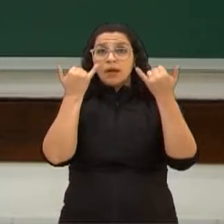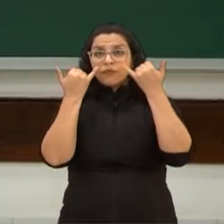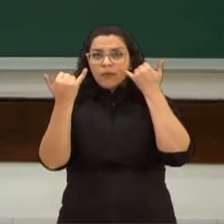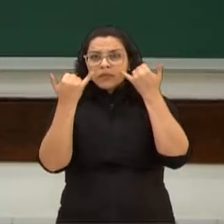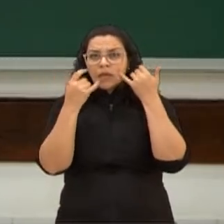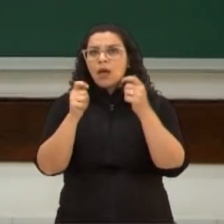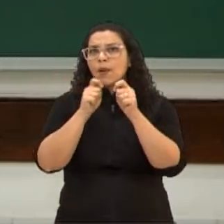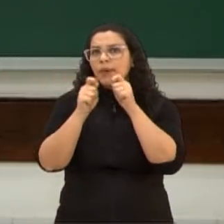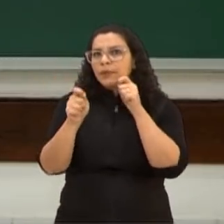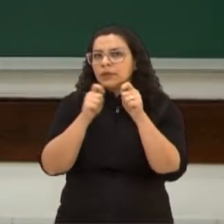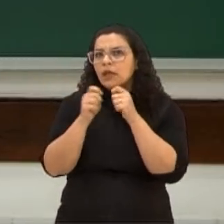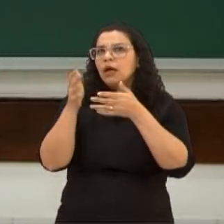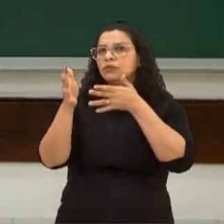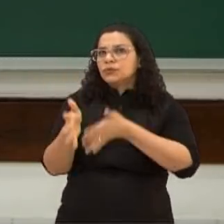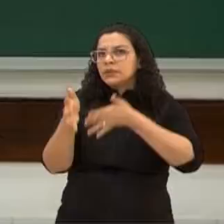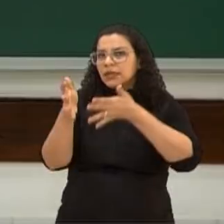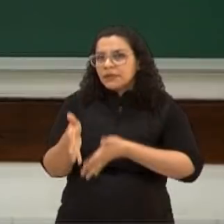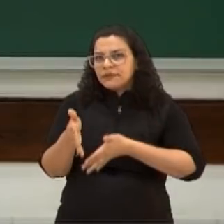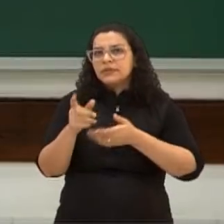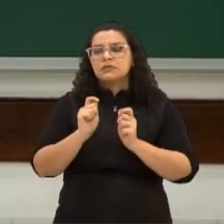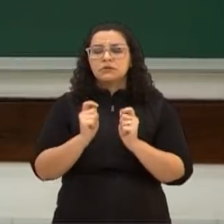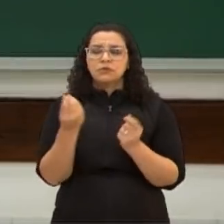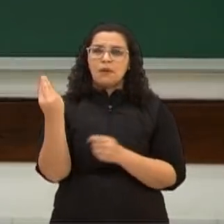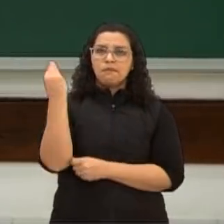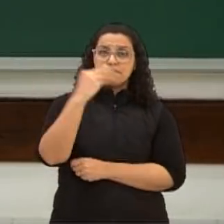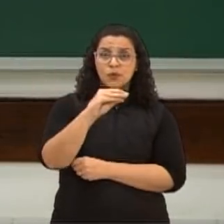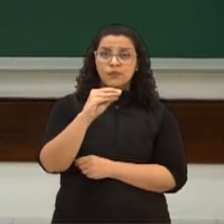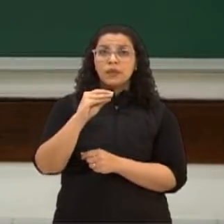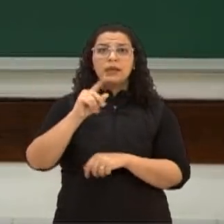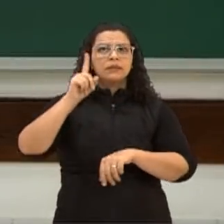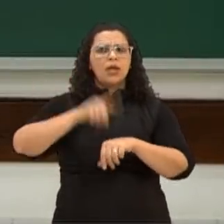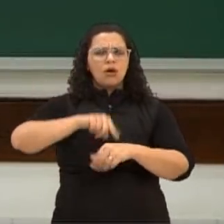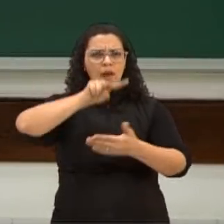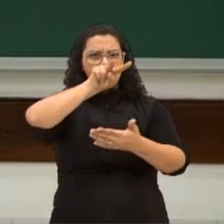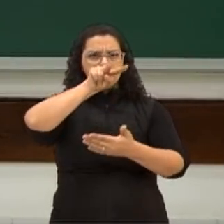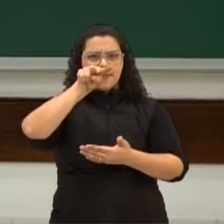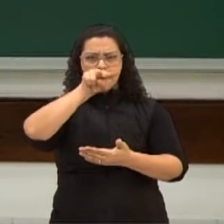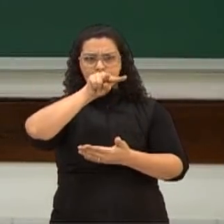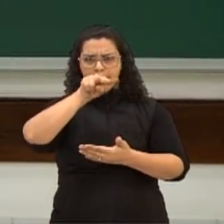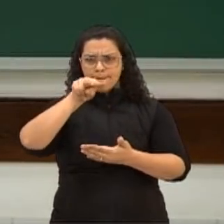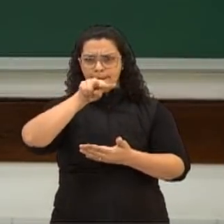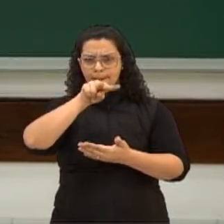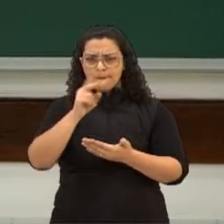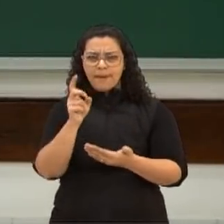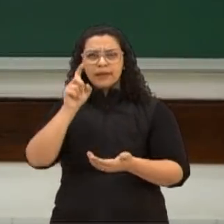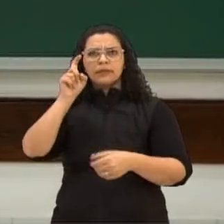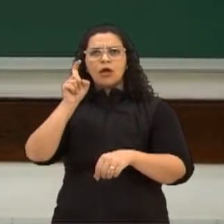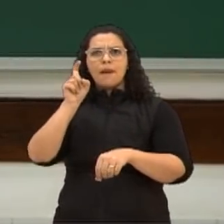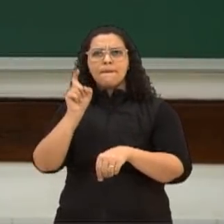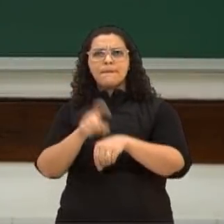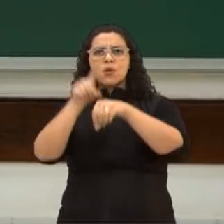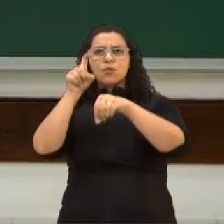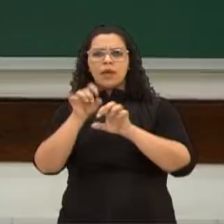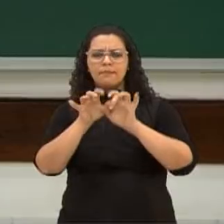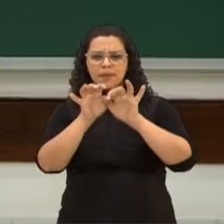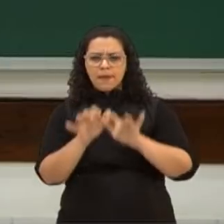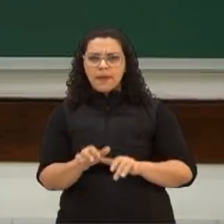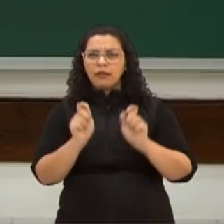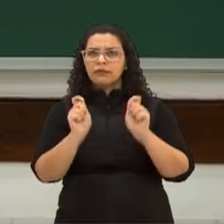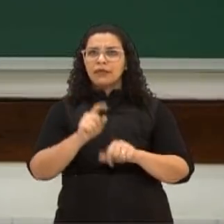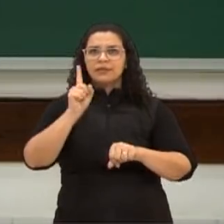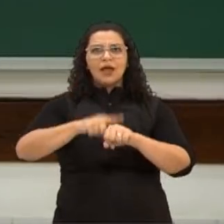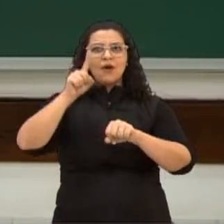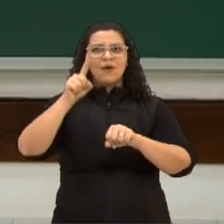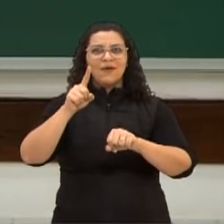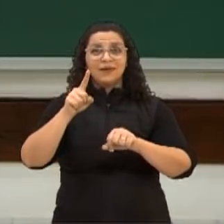uma reportagem ou mesmo uma entrevista, automaticamente você consegue ali fazer o seu comentário